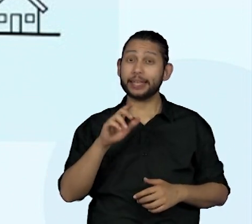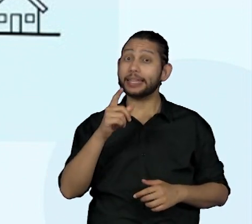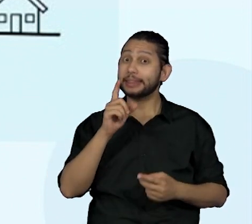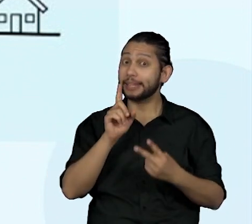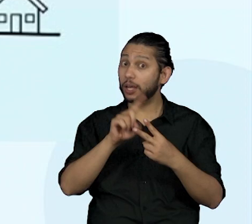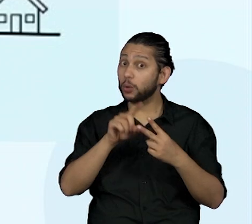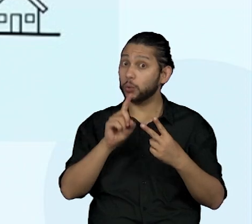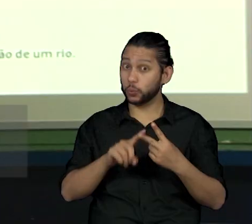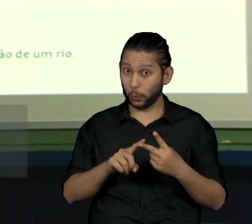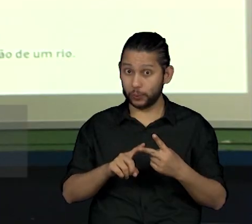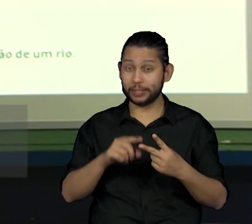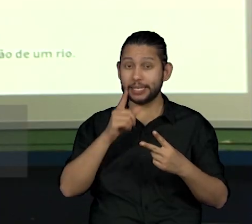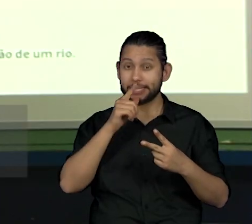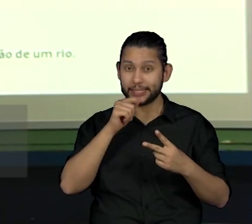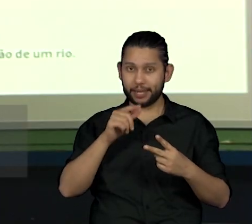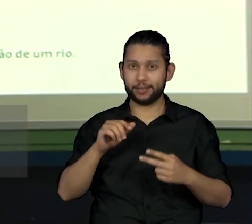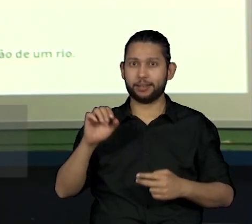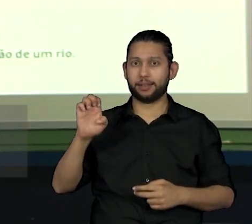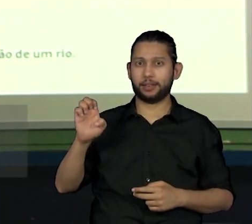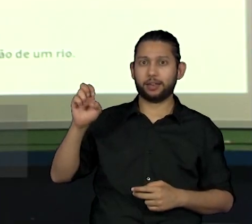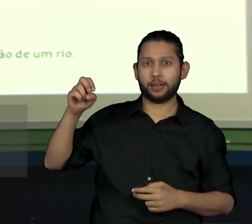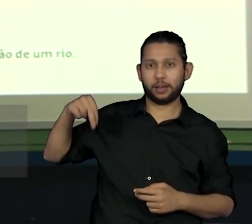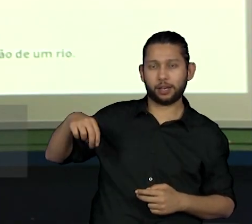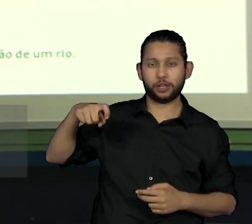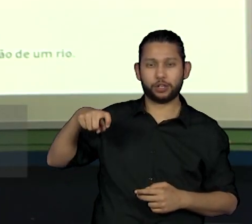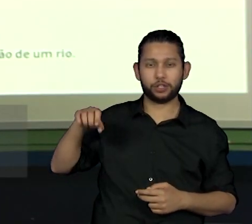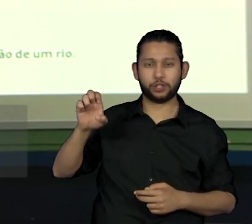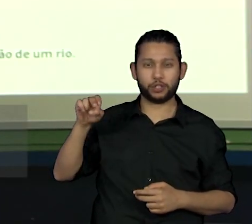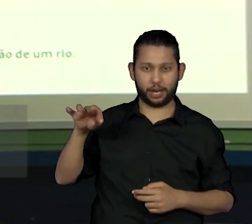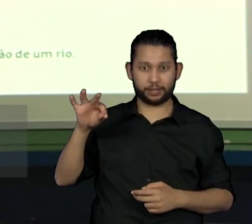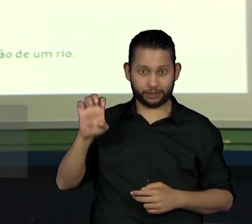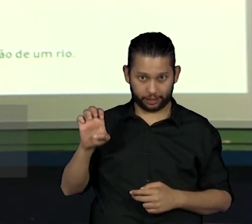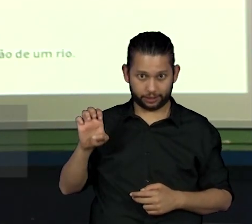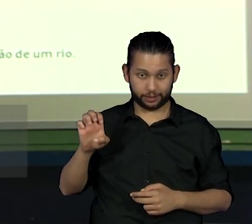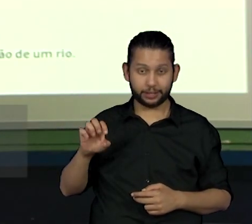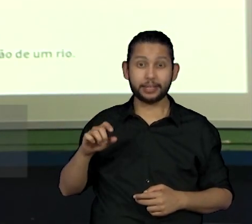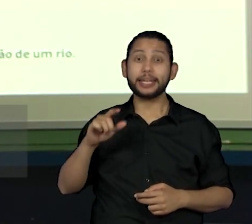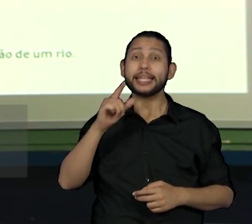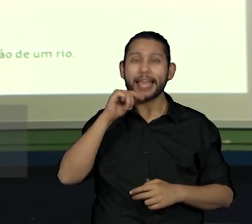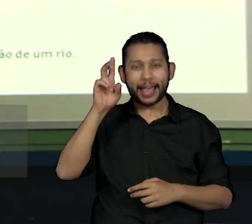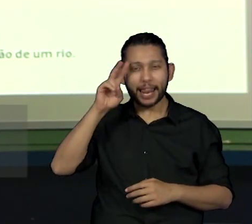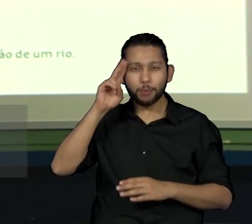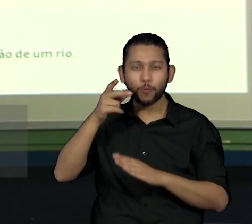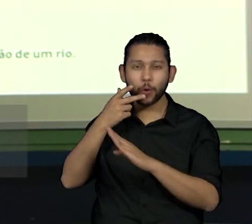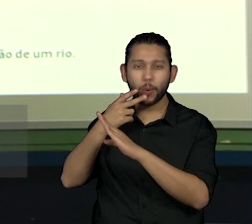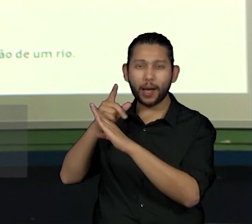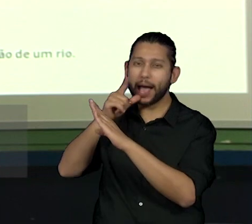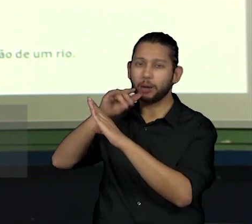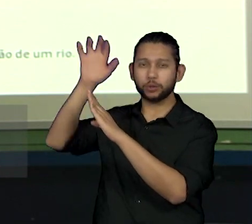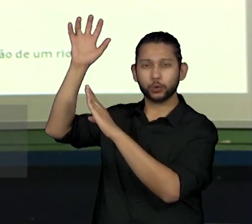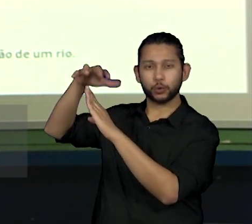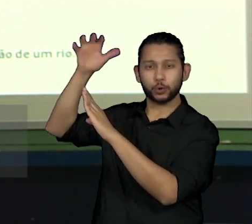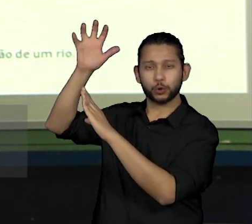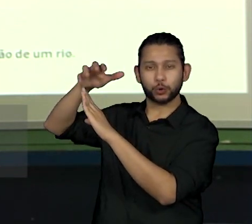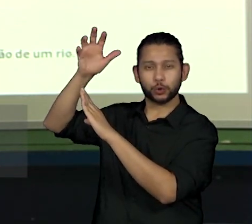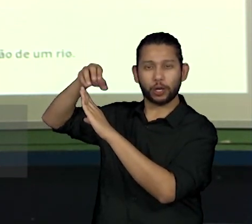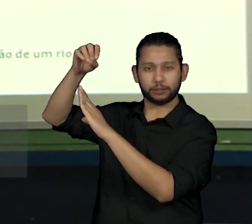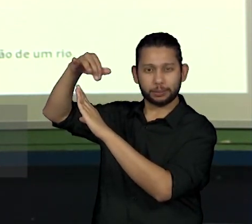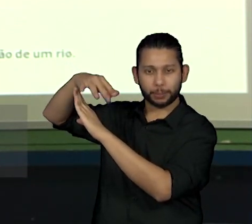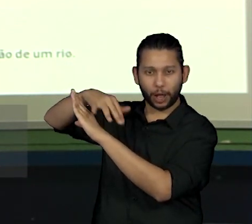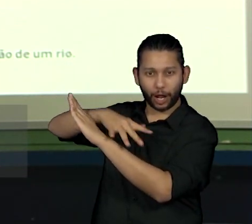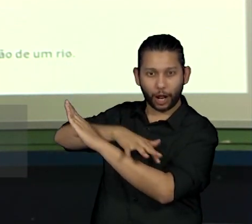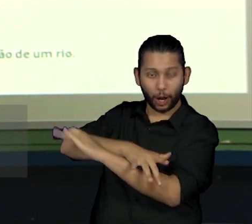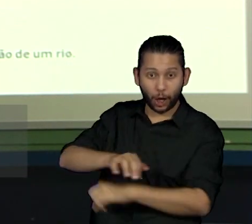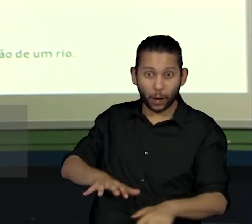enchente para você aprender. Enchente é quando o rio, a calha, lembra que a gente falou da calha? Ela enche